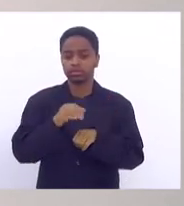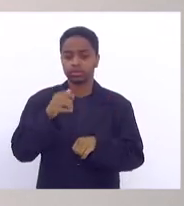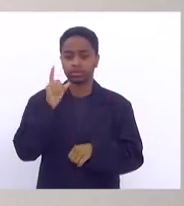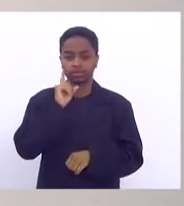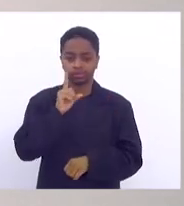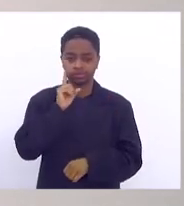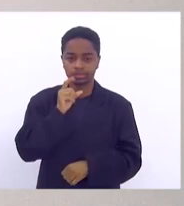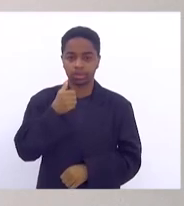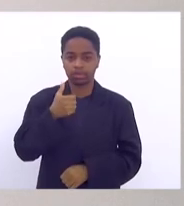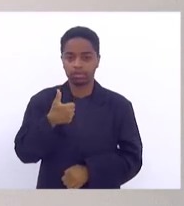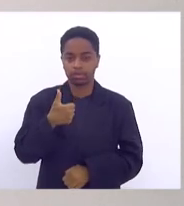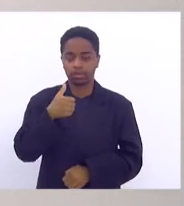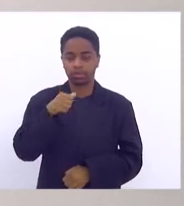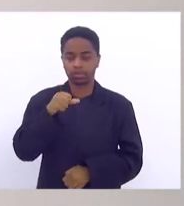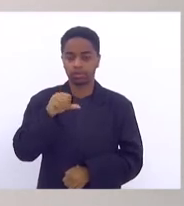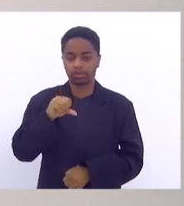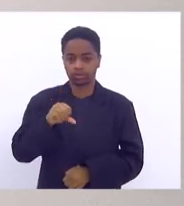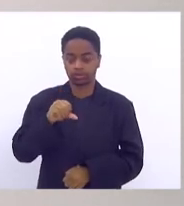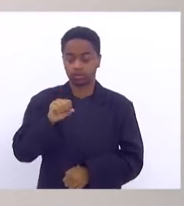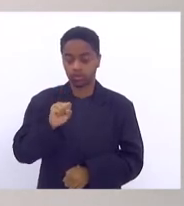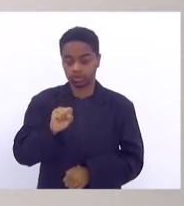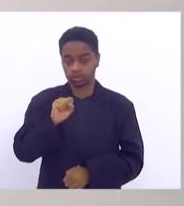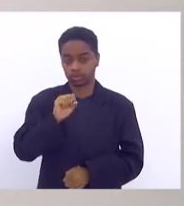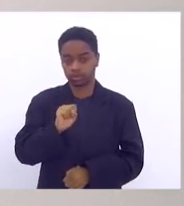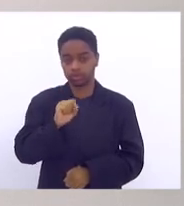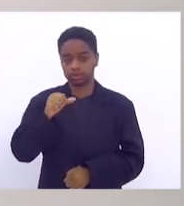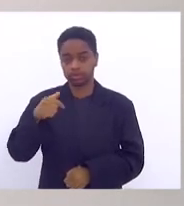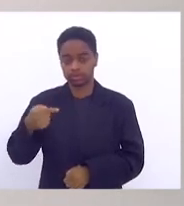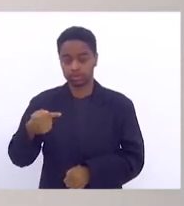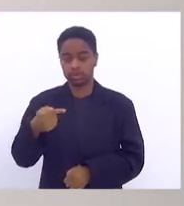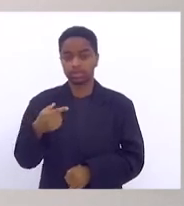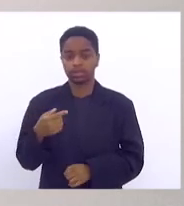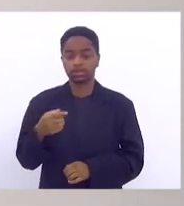e elaborada por Rui Barbosa que era um